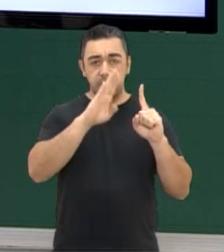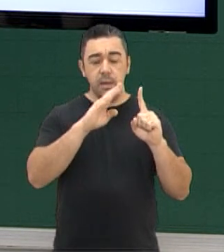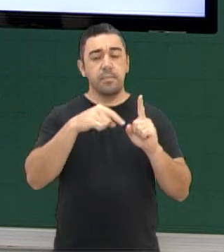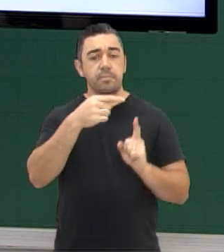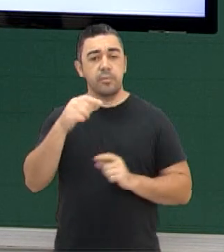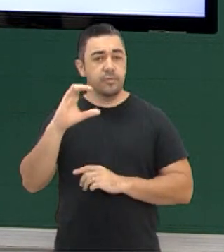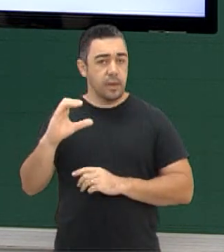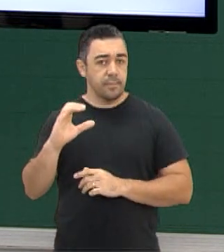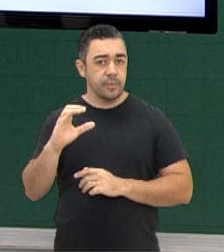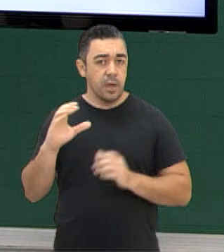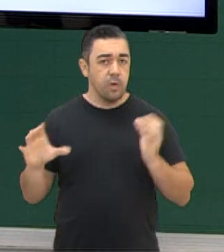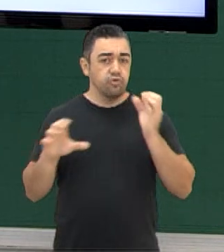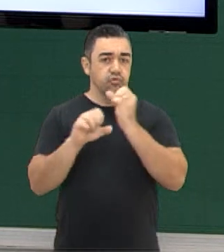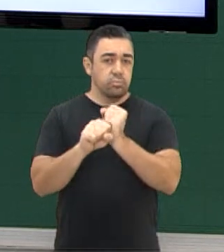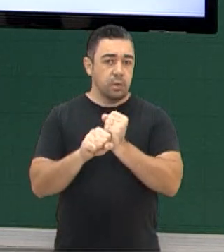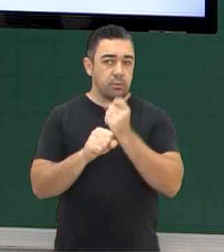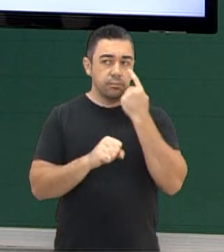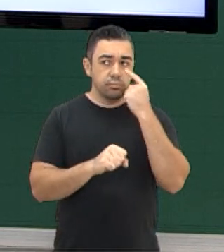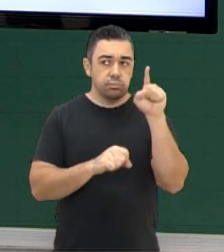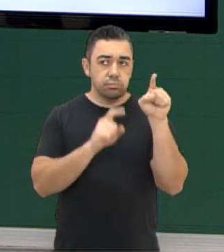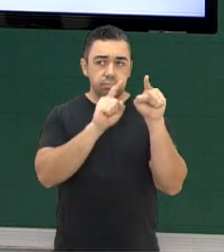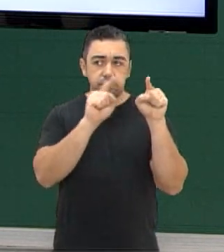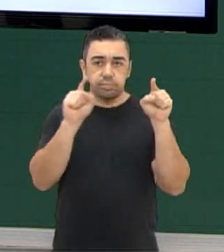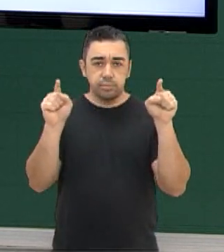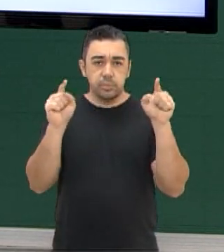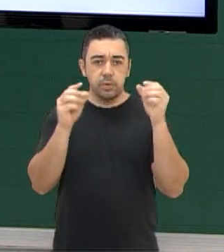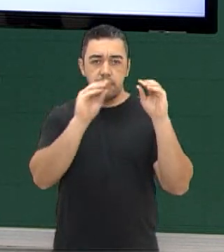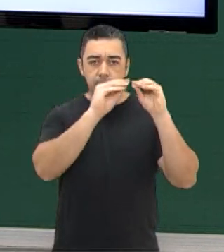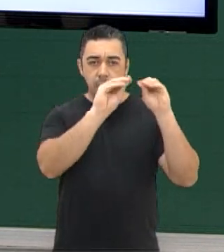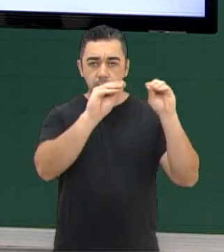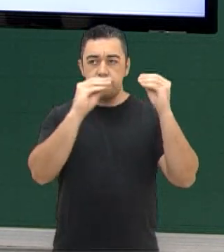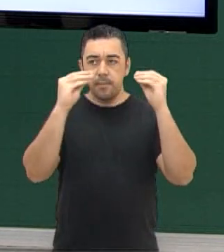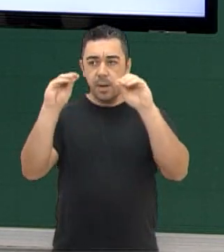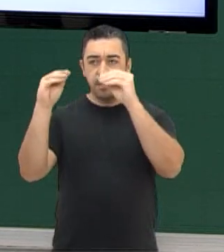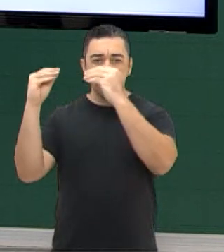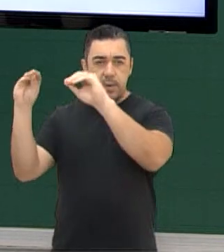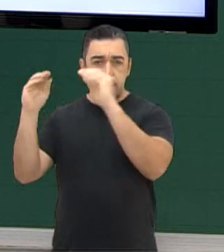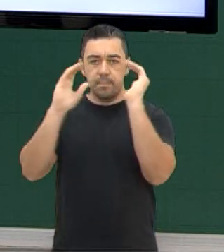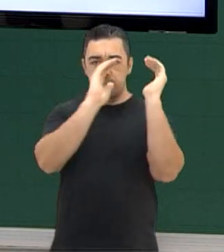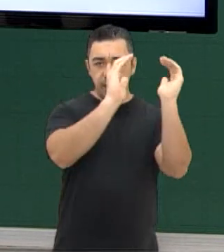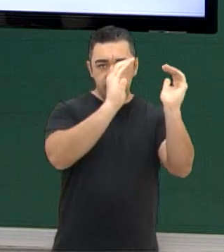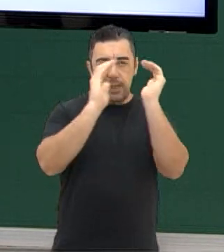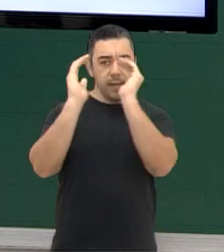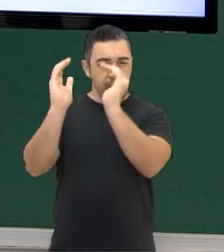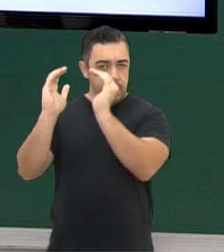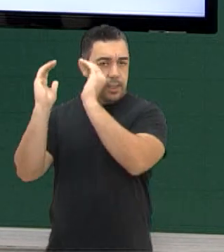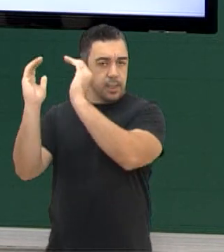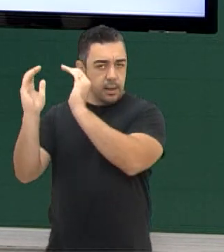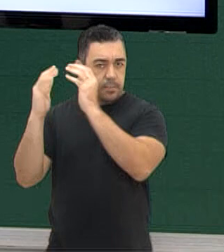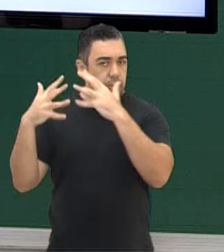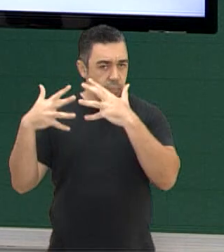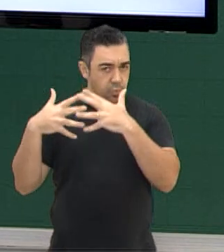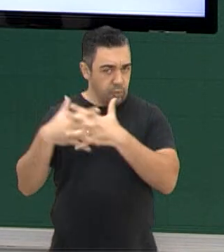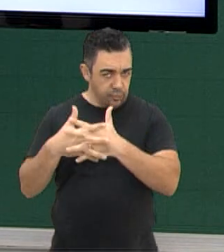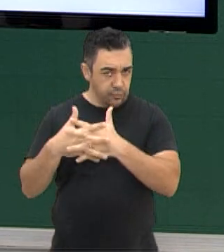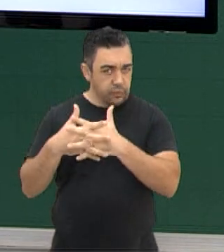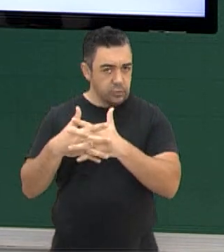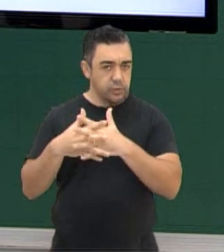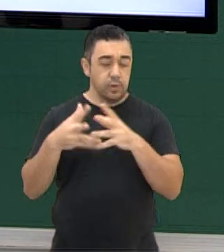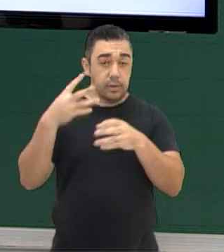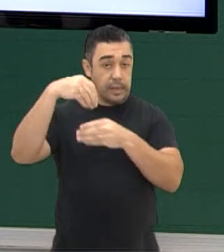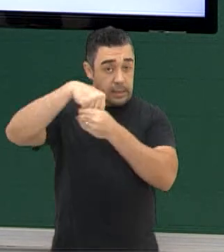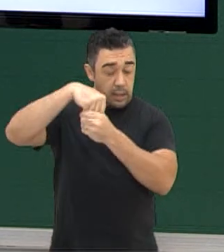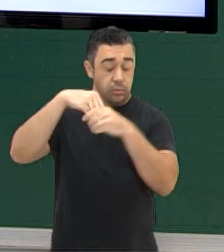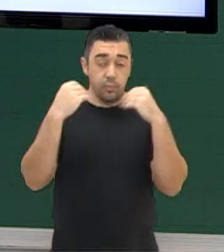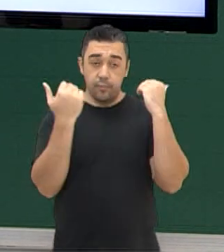C. Juntar, coloca um ao lado do outro, põe entre parênteses para não se confundir com os sinais que estão dentro